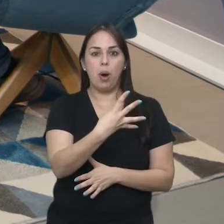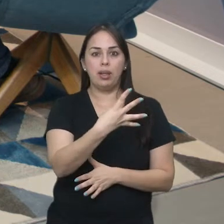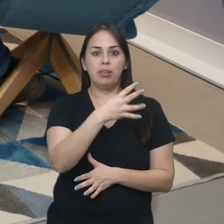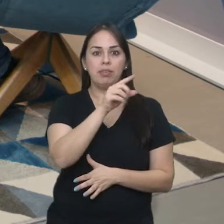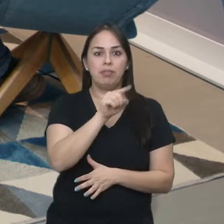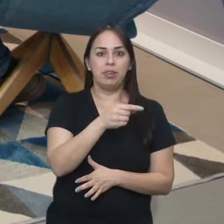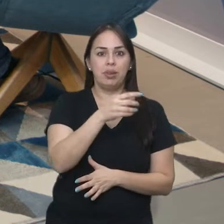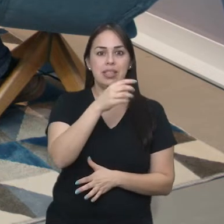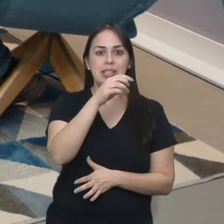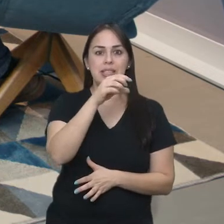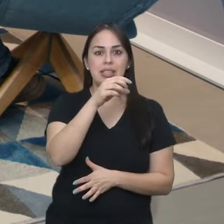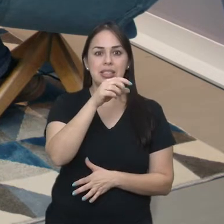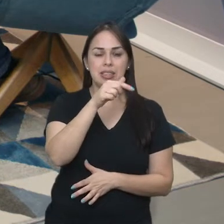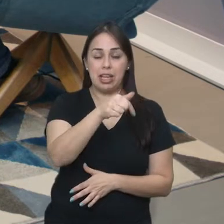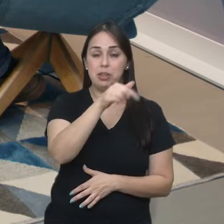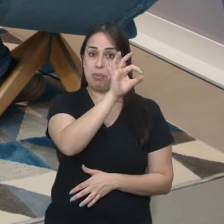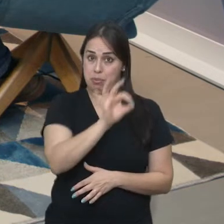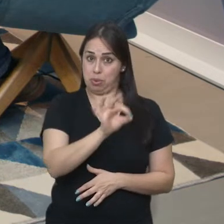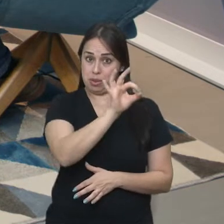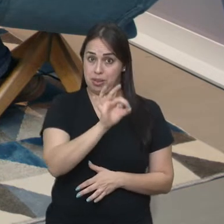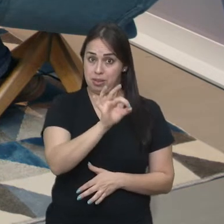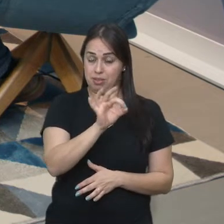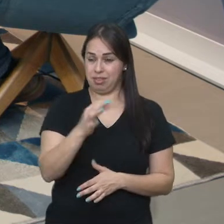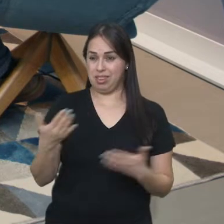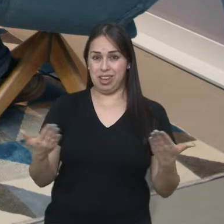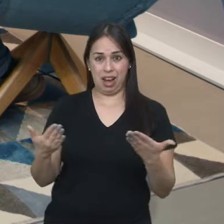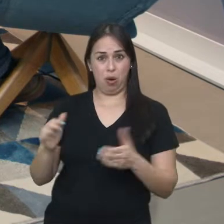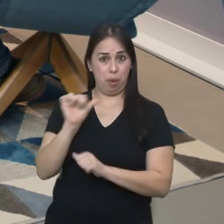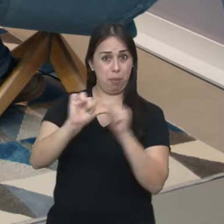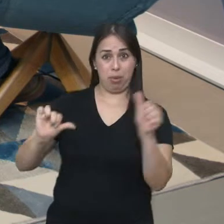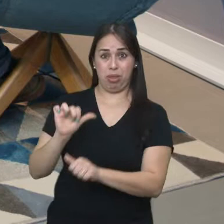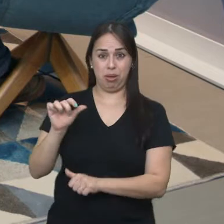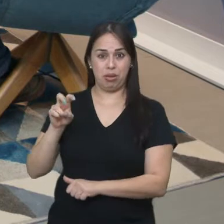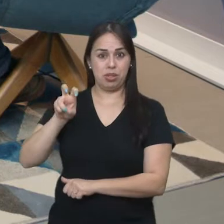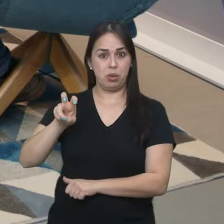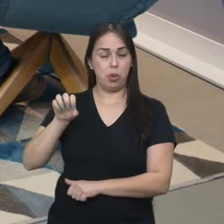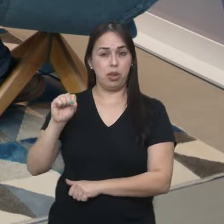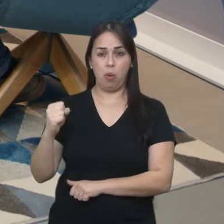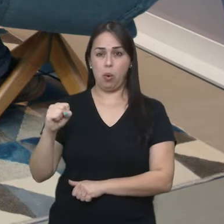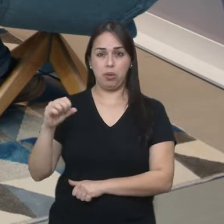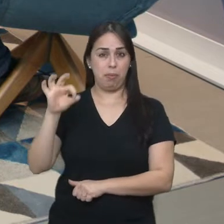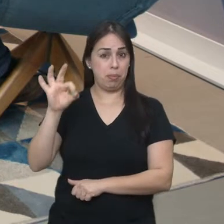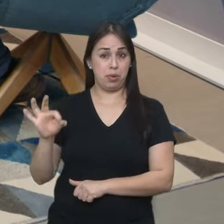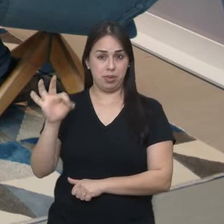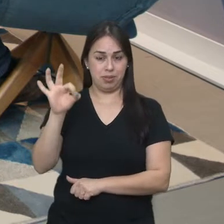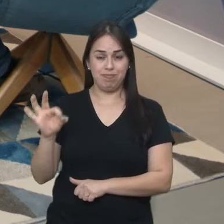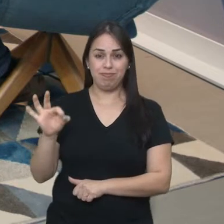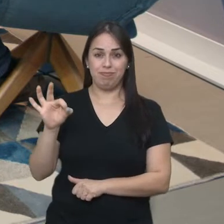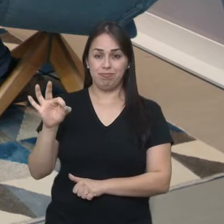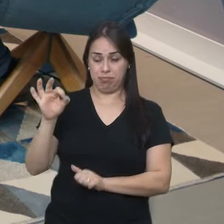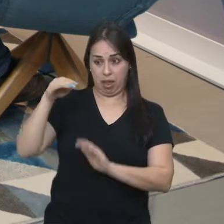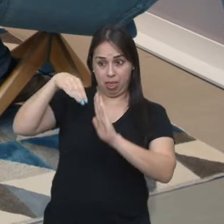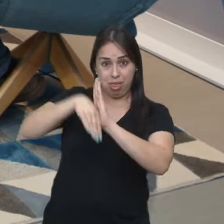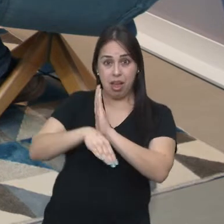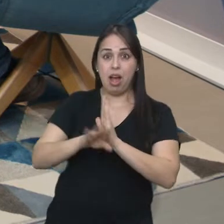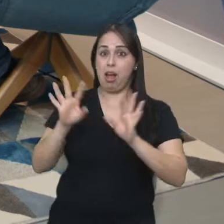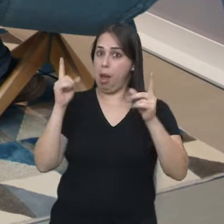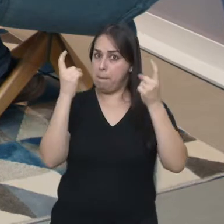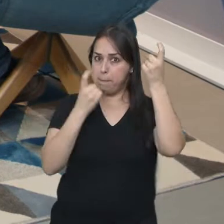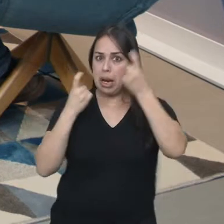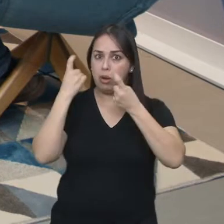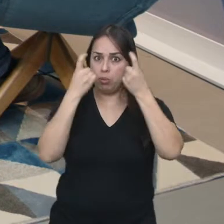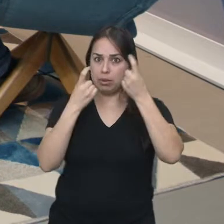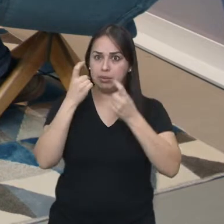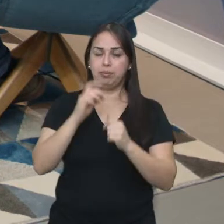94,57% de cobertura vacinal para 58% em 2021. É um número preocupantíssimo,